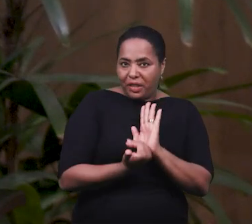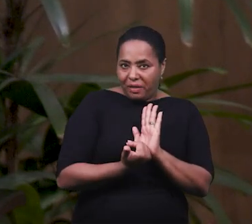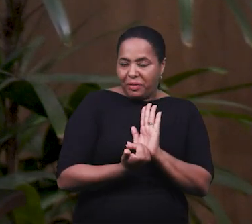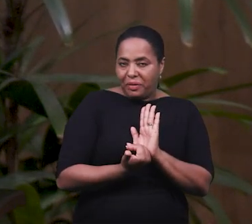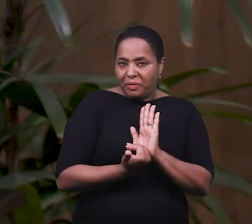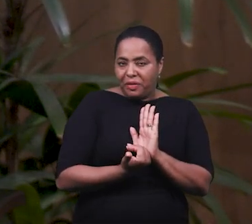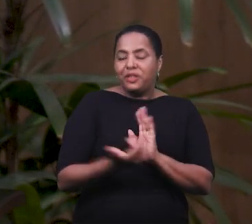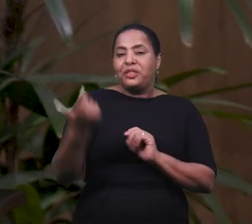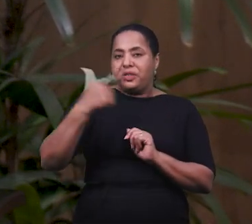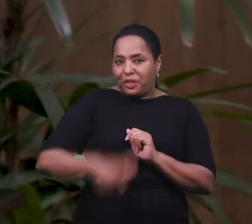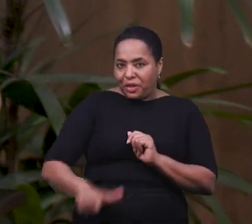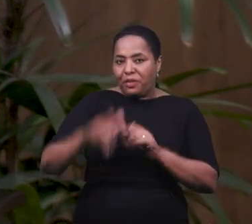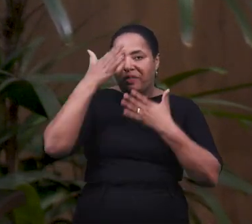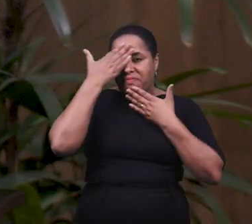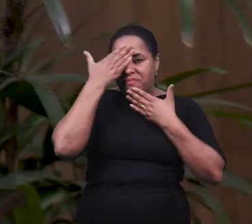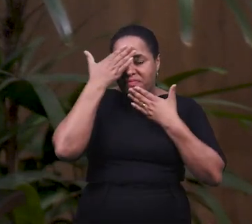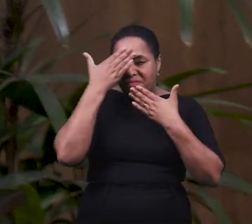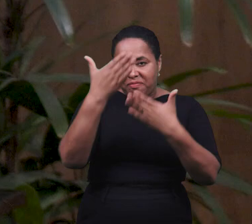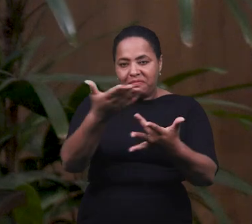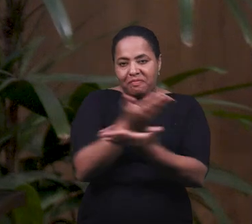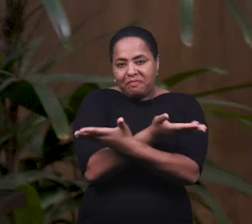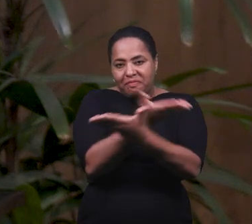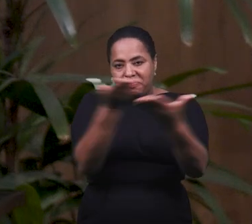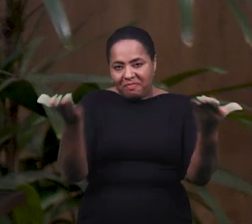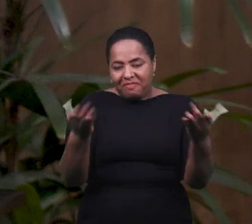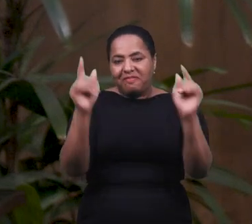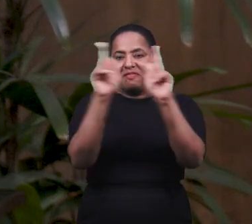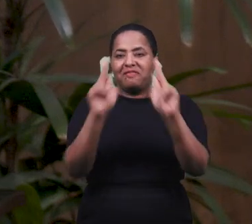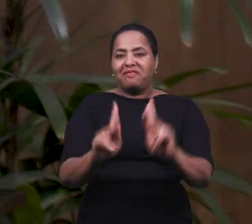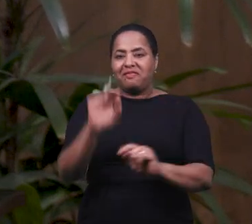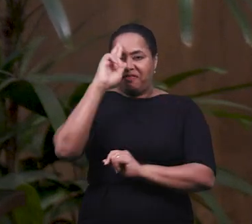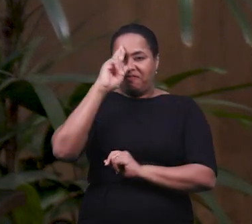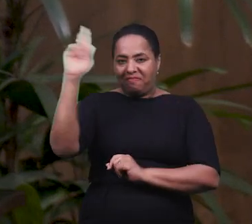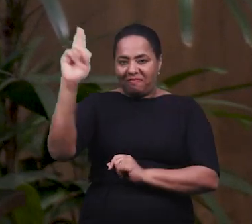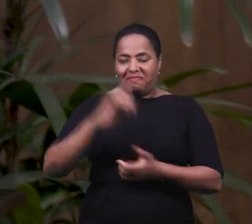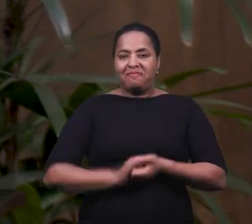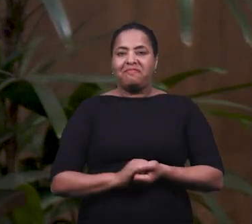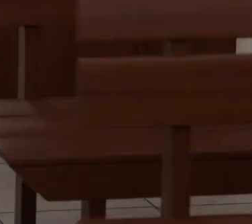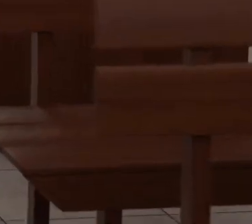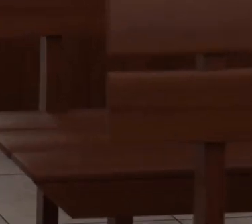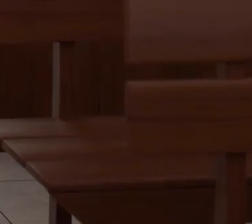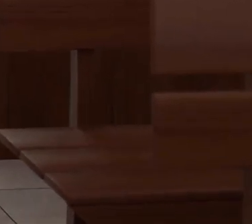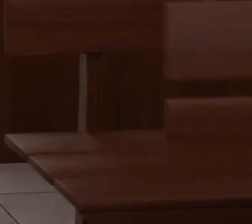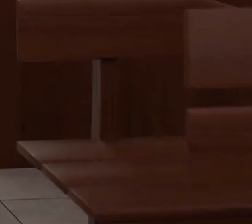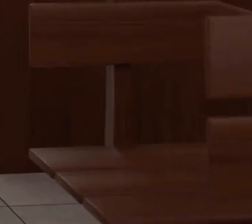E mais uma vez, agradecemos a todos e a paz do Senhor.